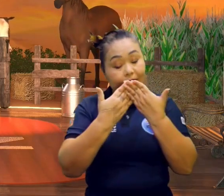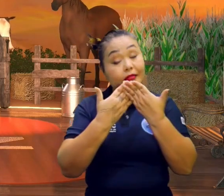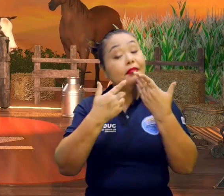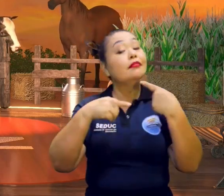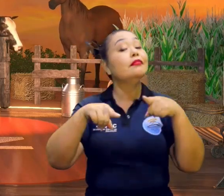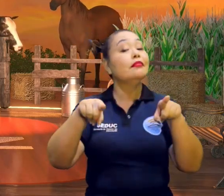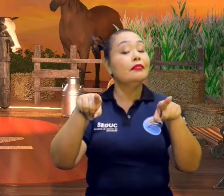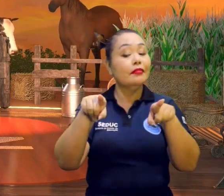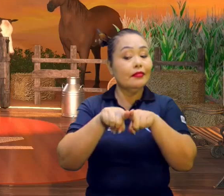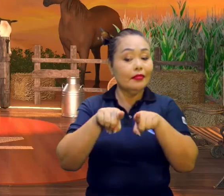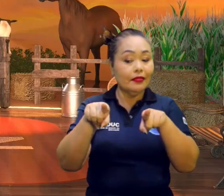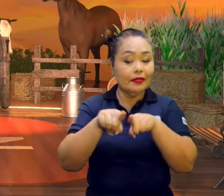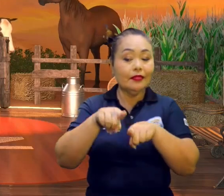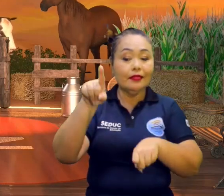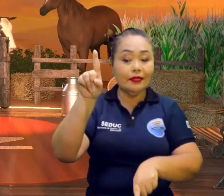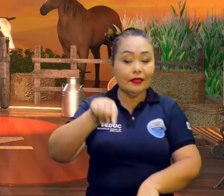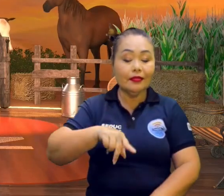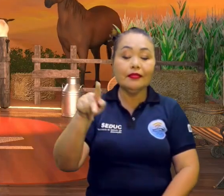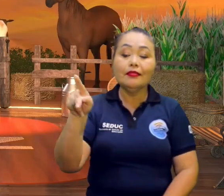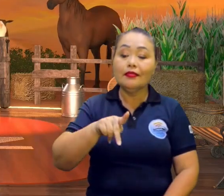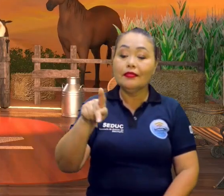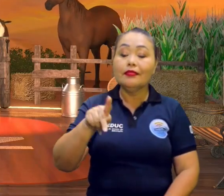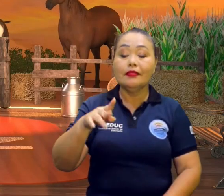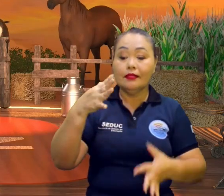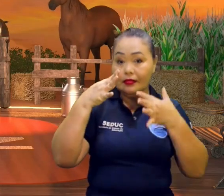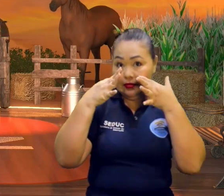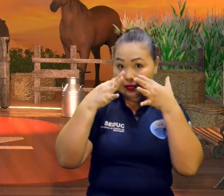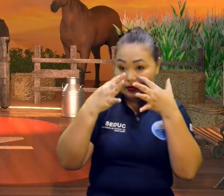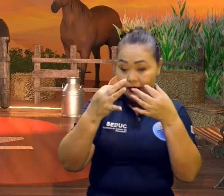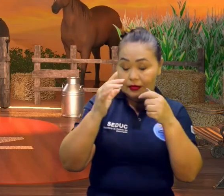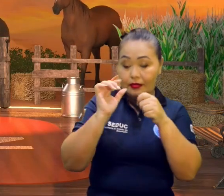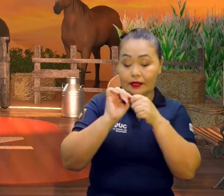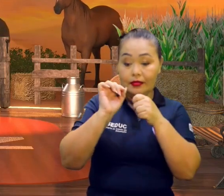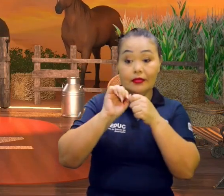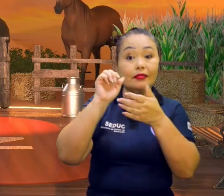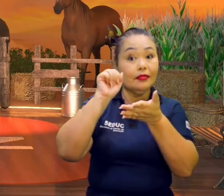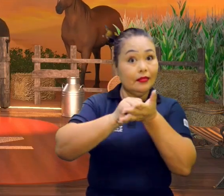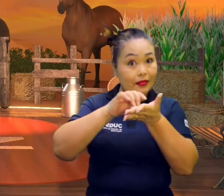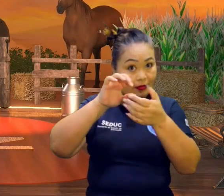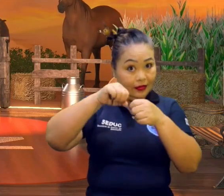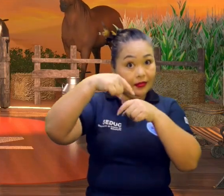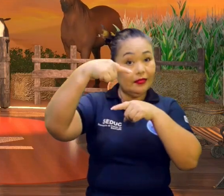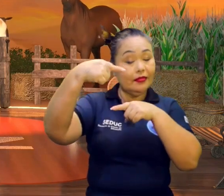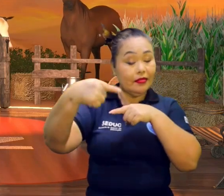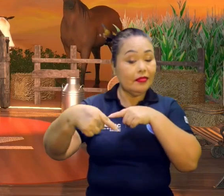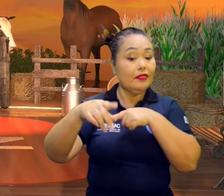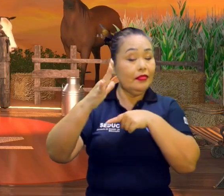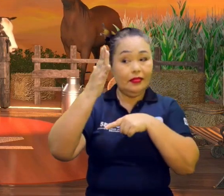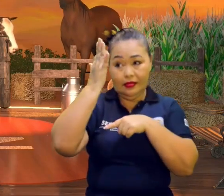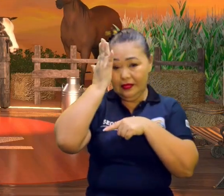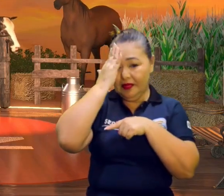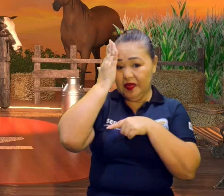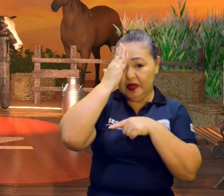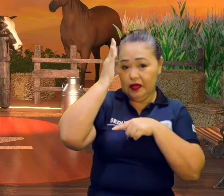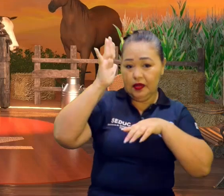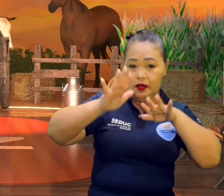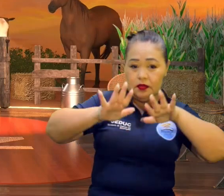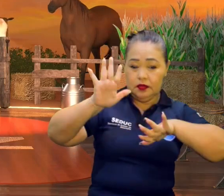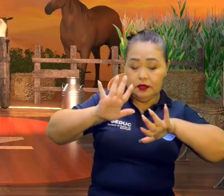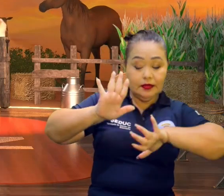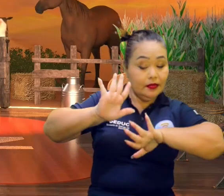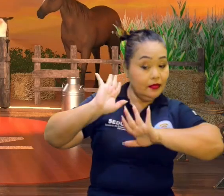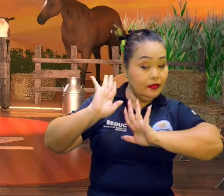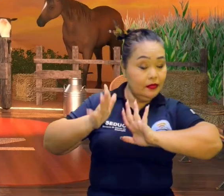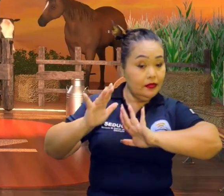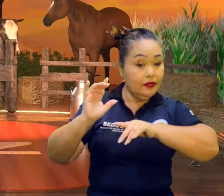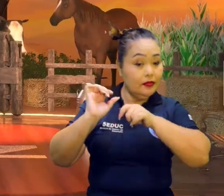estão na pegada, atividade extra classe, já estou sabendo aí que tem gente aí, ó,